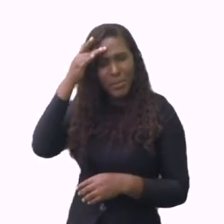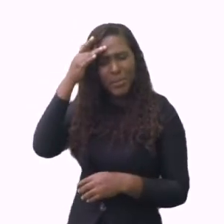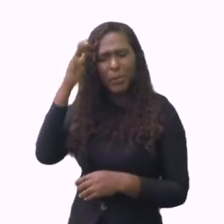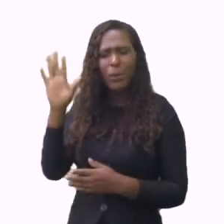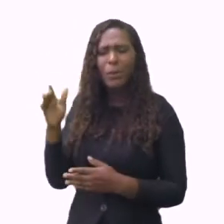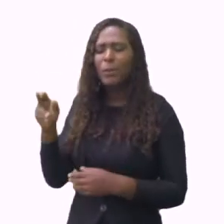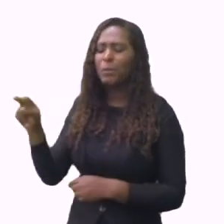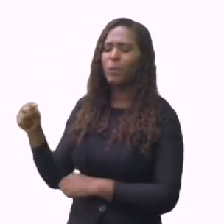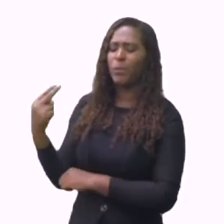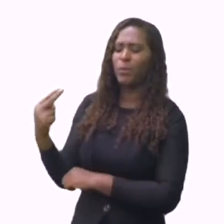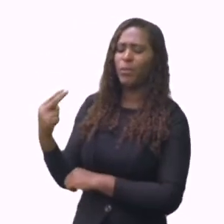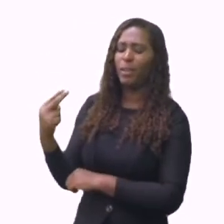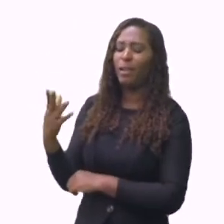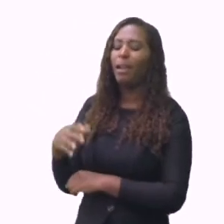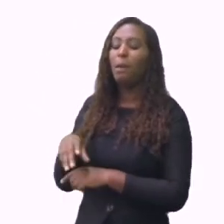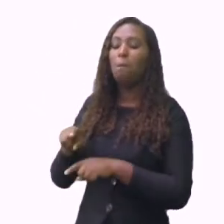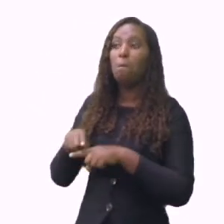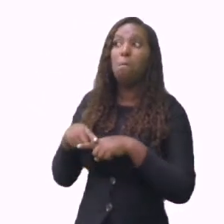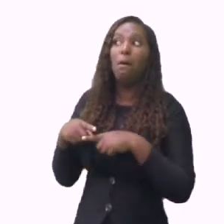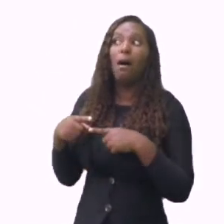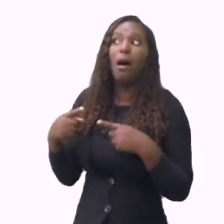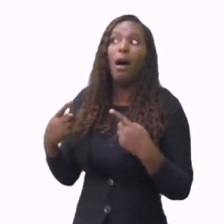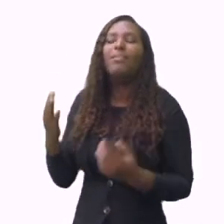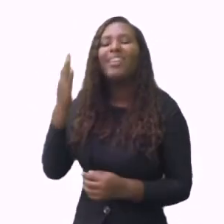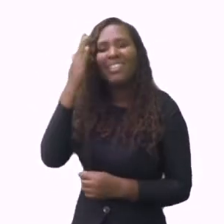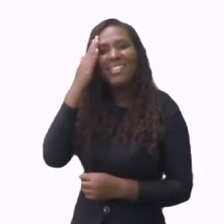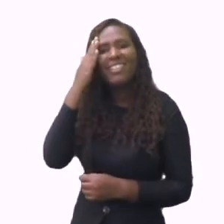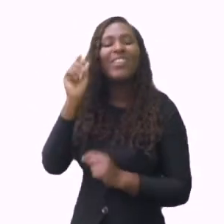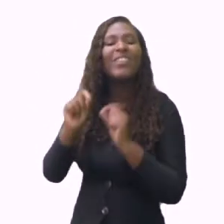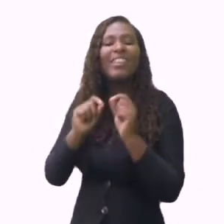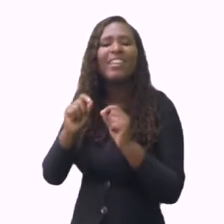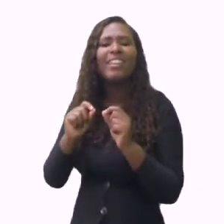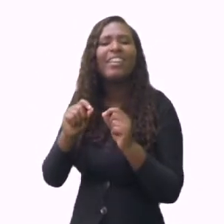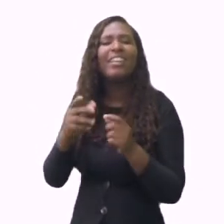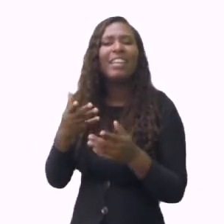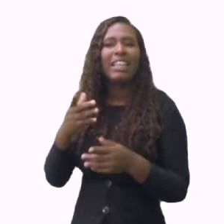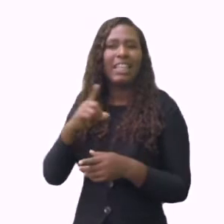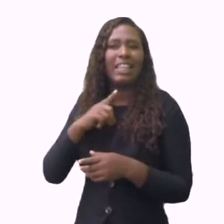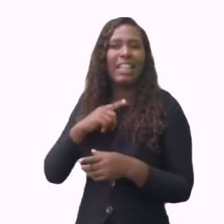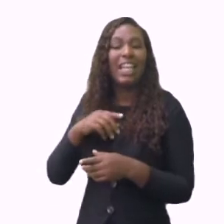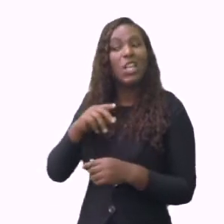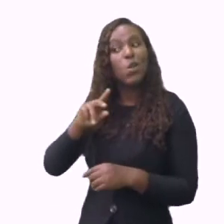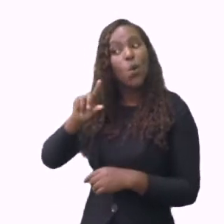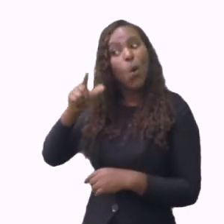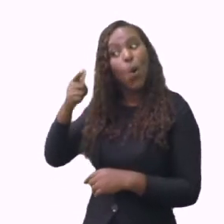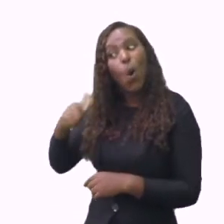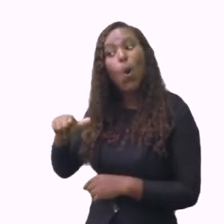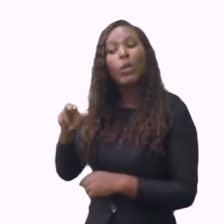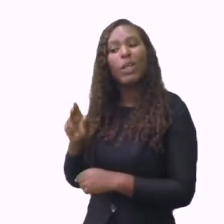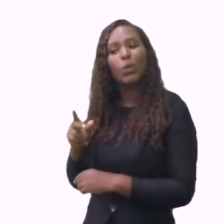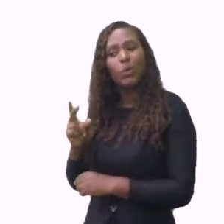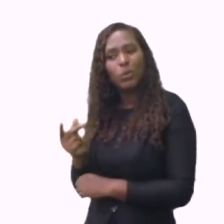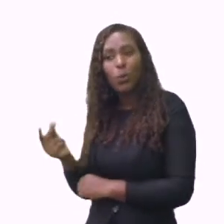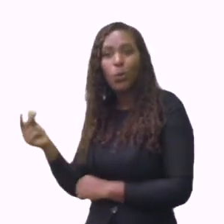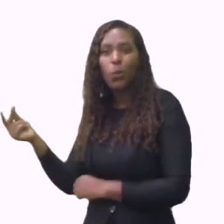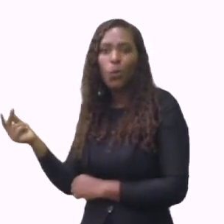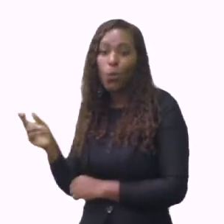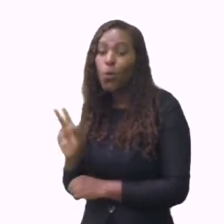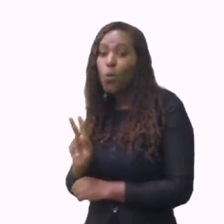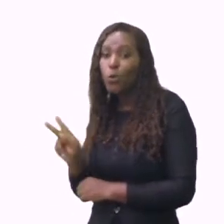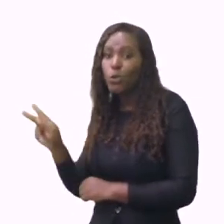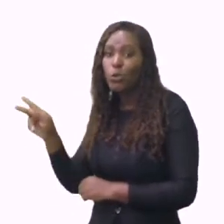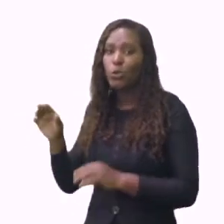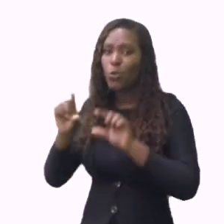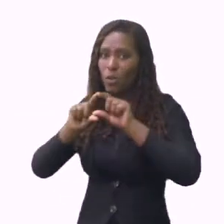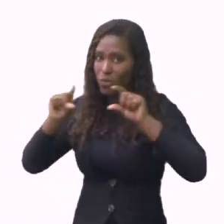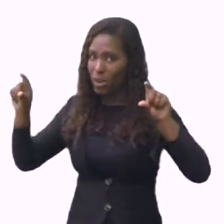ver um outro exemplo? Não cheguei mais cedo porque... Bom, você sabe. Viu só